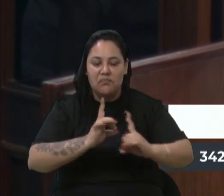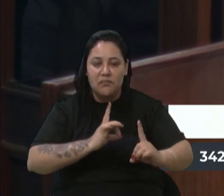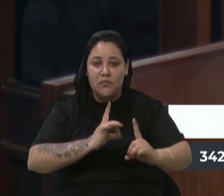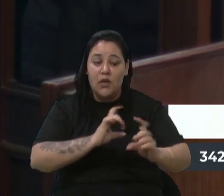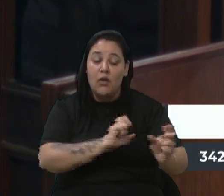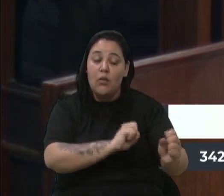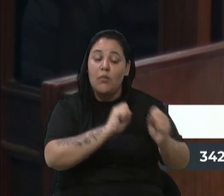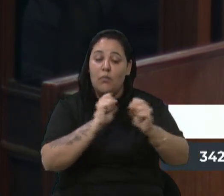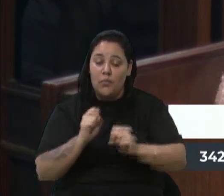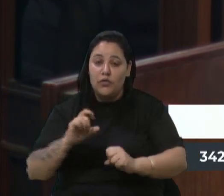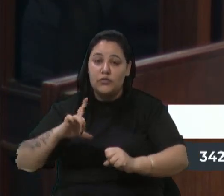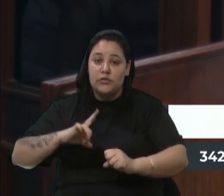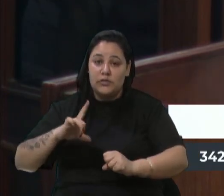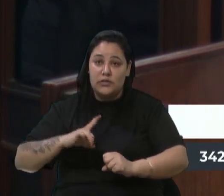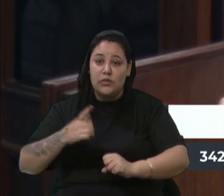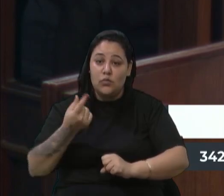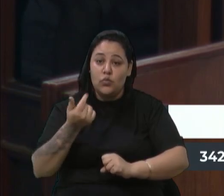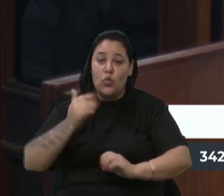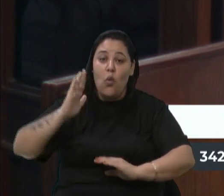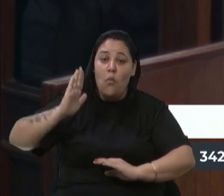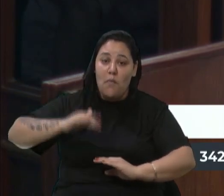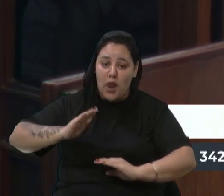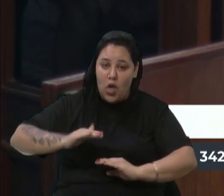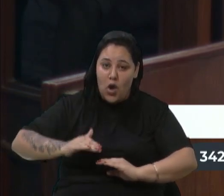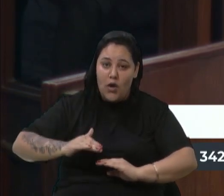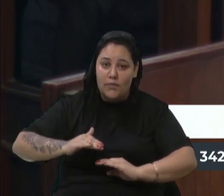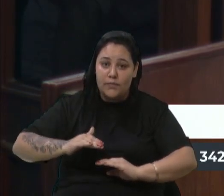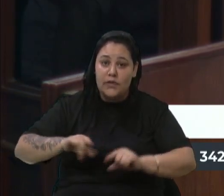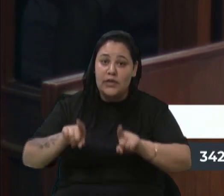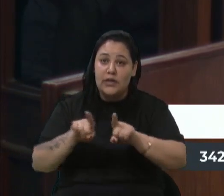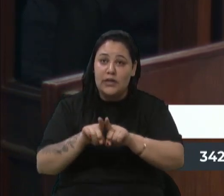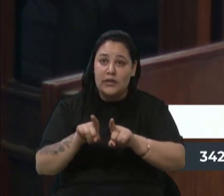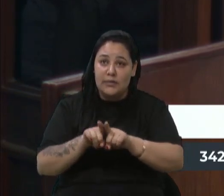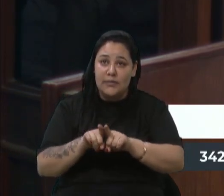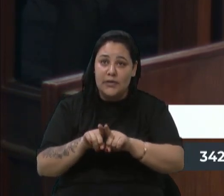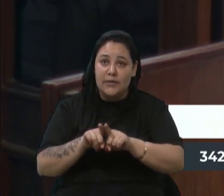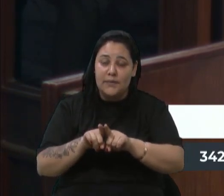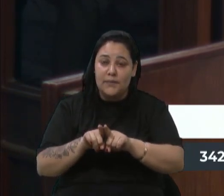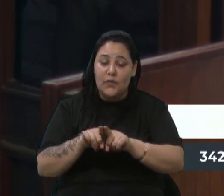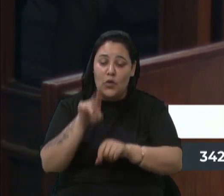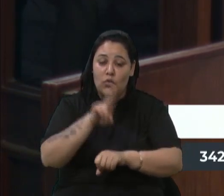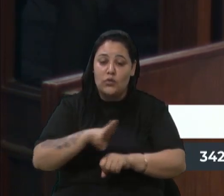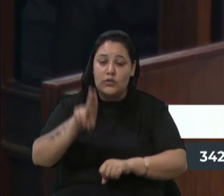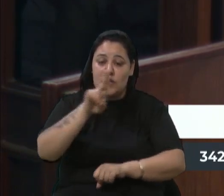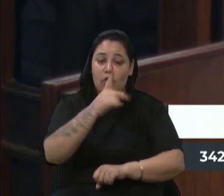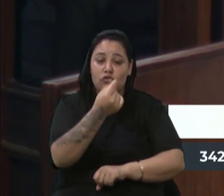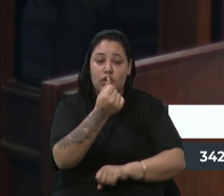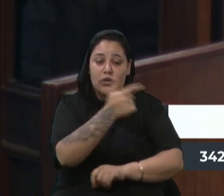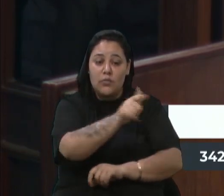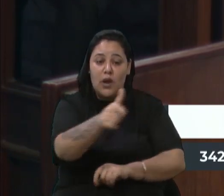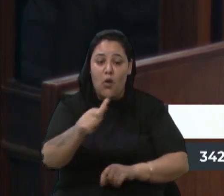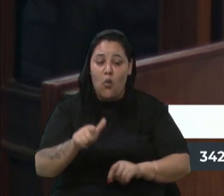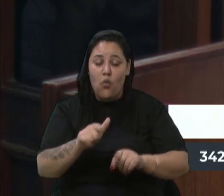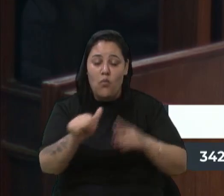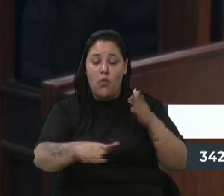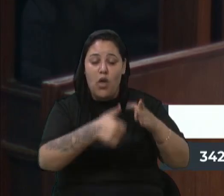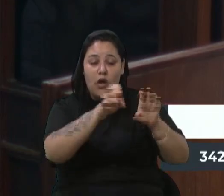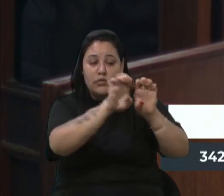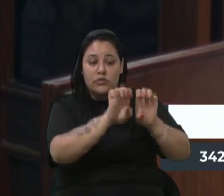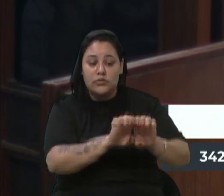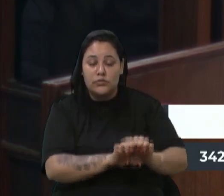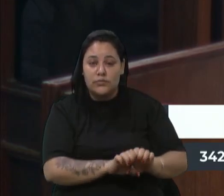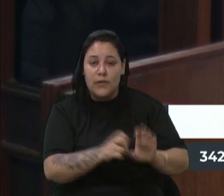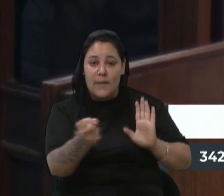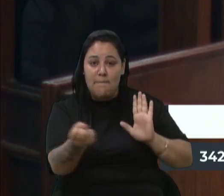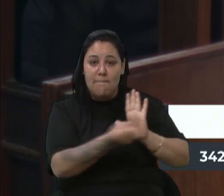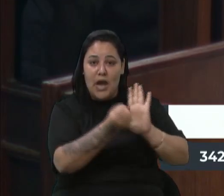levar o custo operacional mais baixo e alocar recursos para outras melhorias na infraestrutura. O impacto ambiental